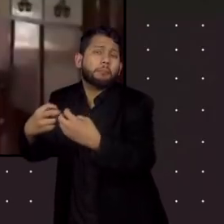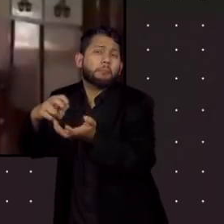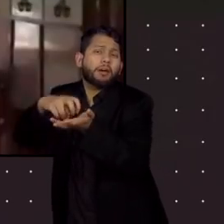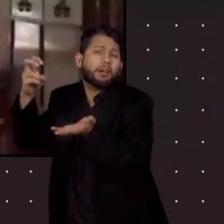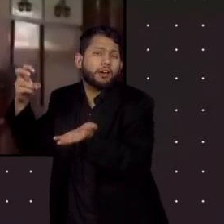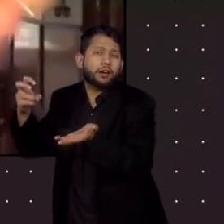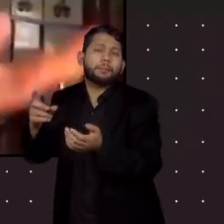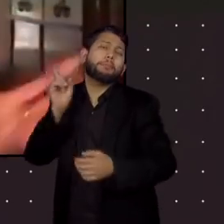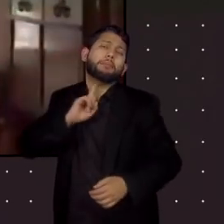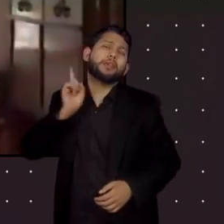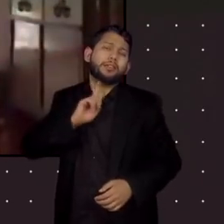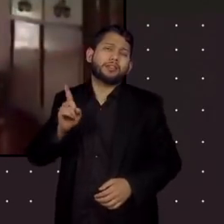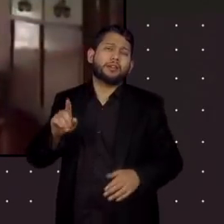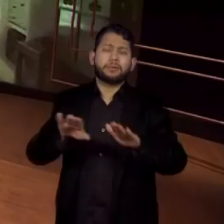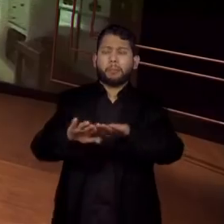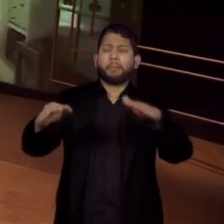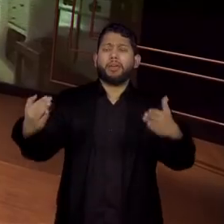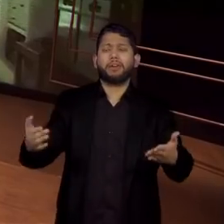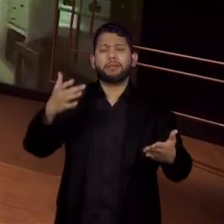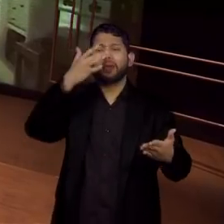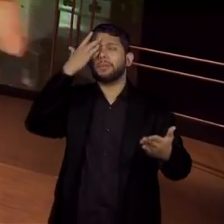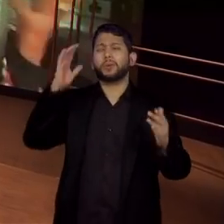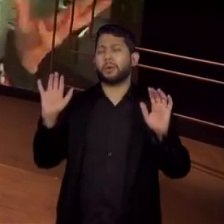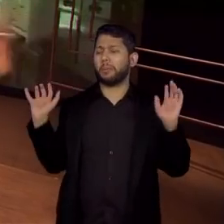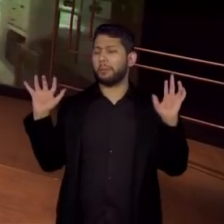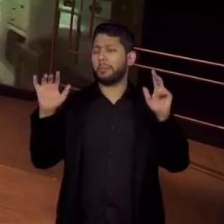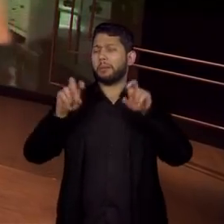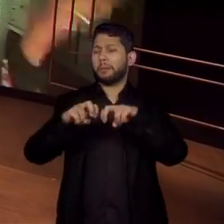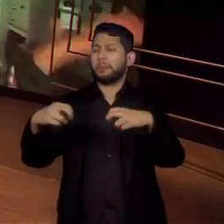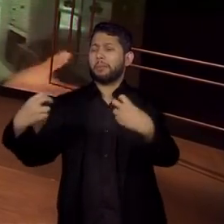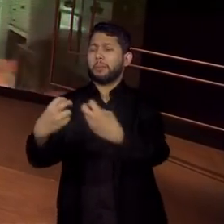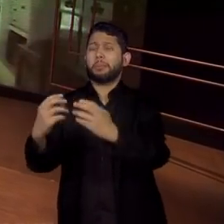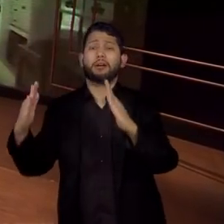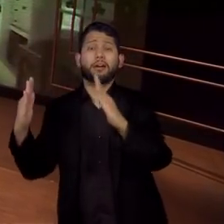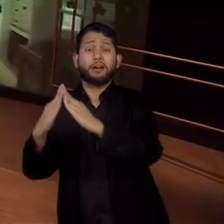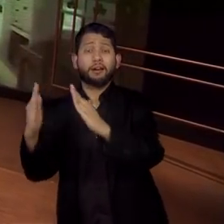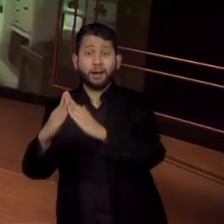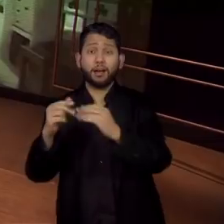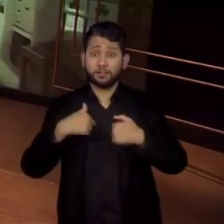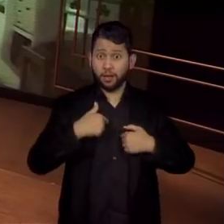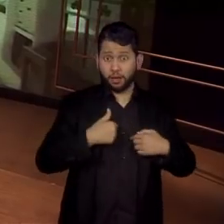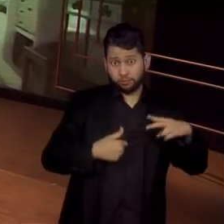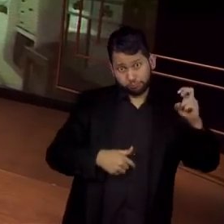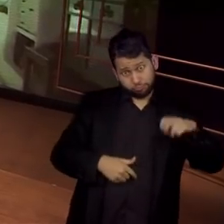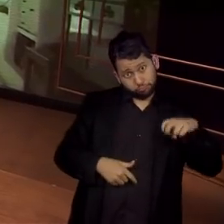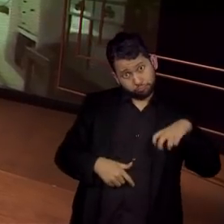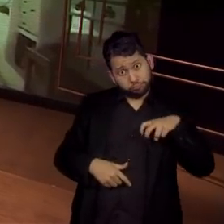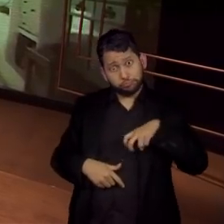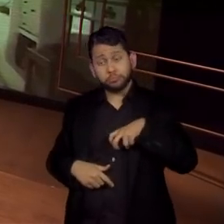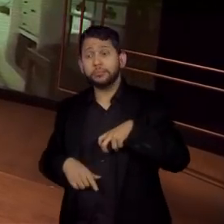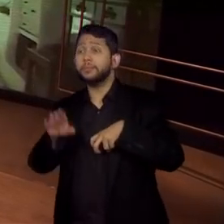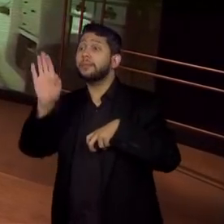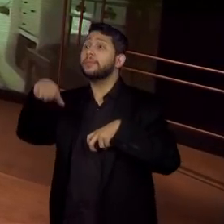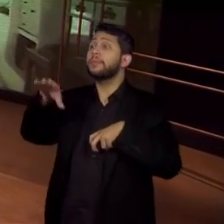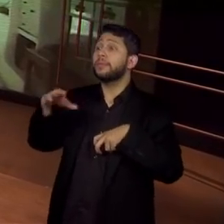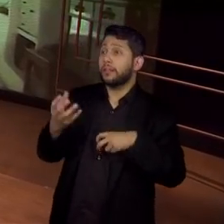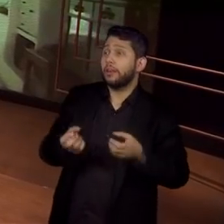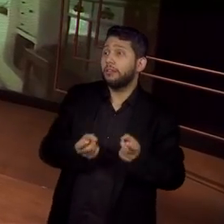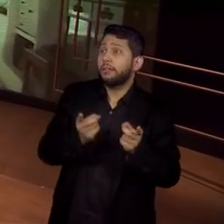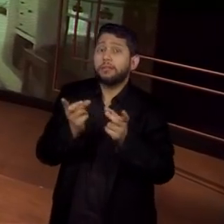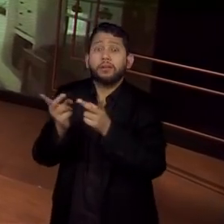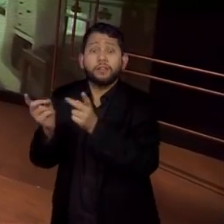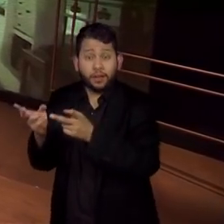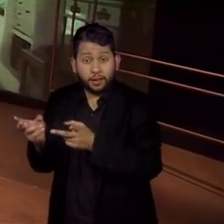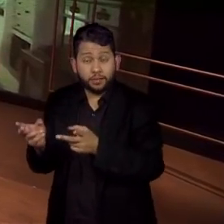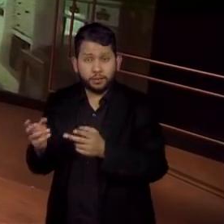de Minas Gerais, com muito bolos, muitos quitutes. E aí, Vanderlei, em